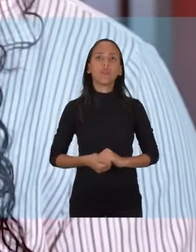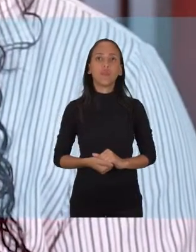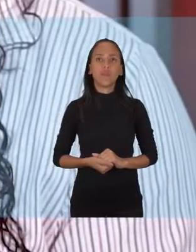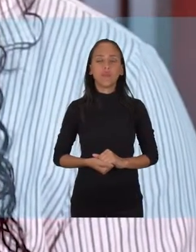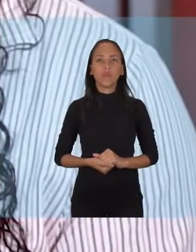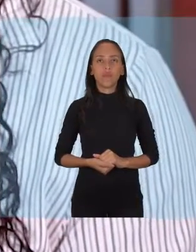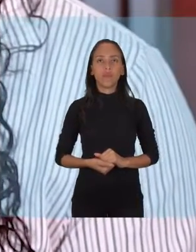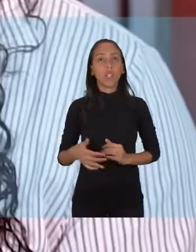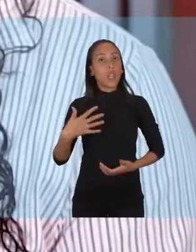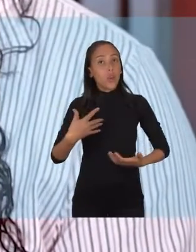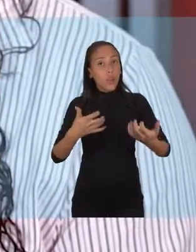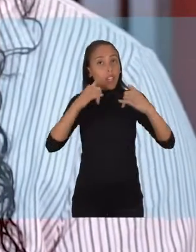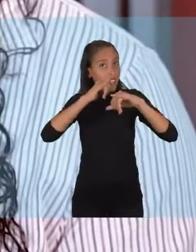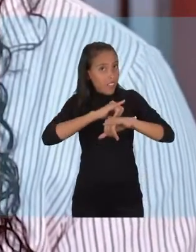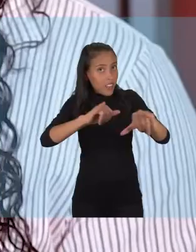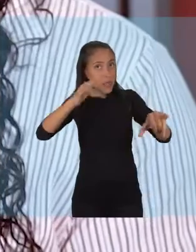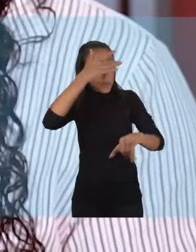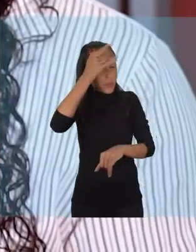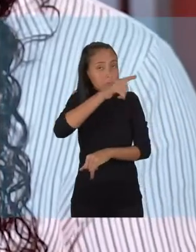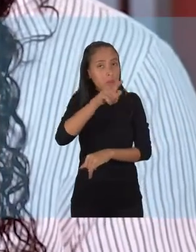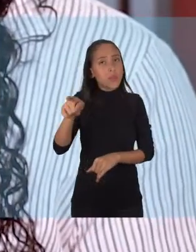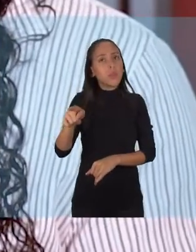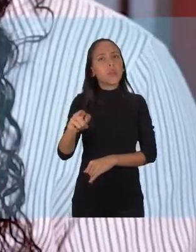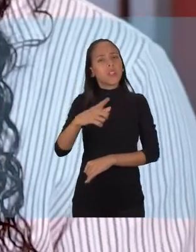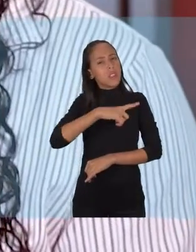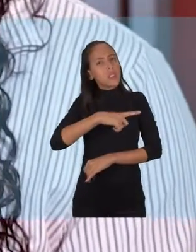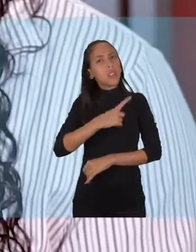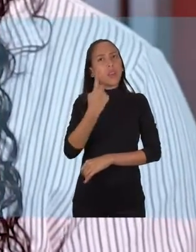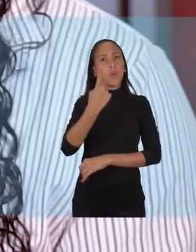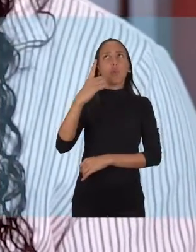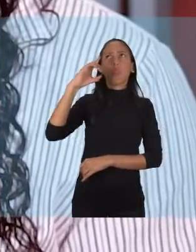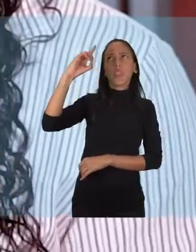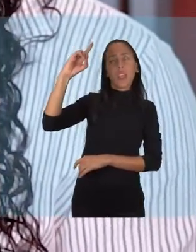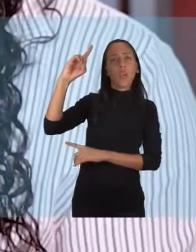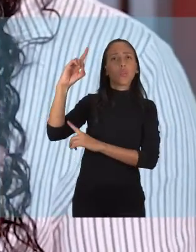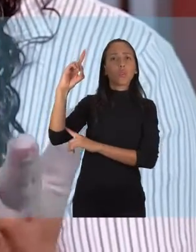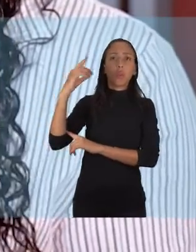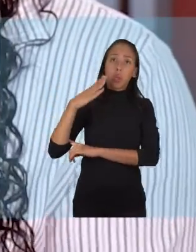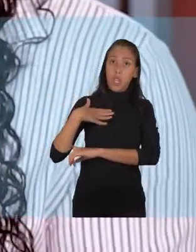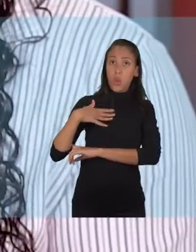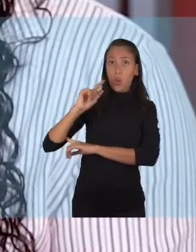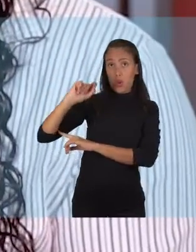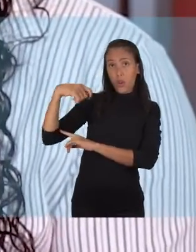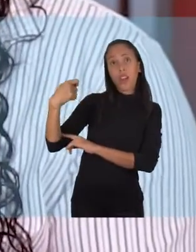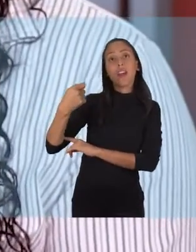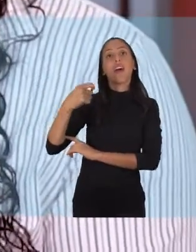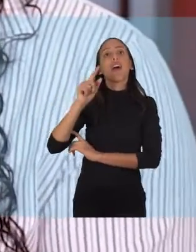Eu queria dizer para as pessoas que existe um Deus que eu chamo de